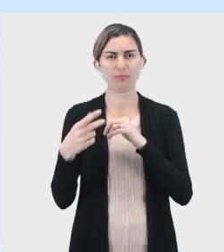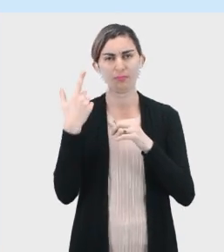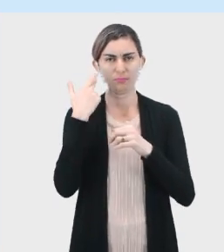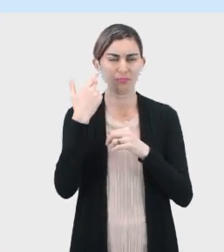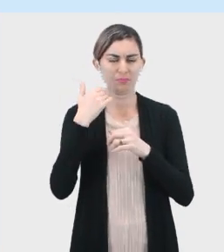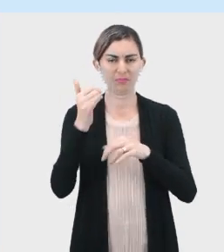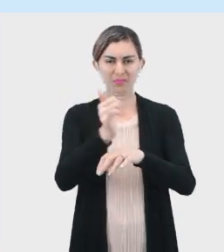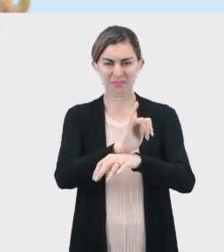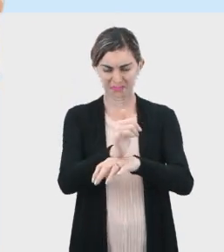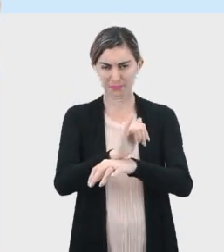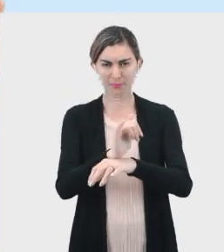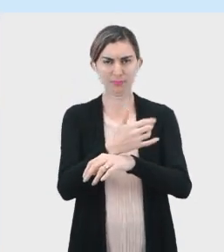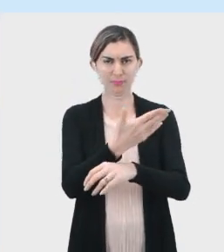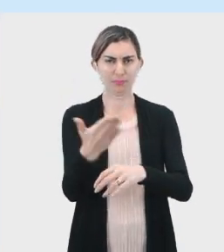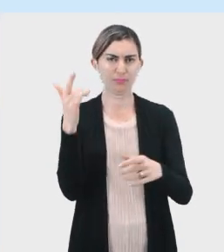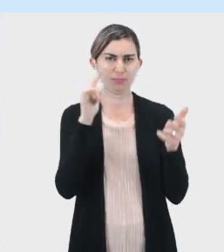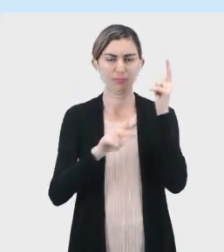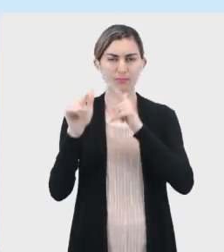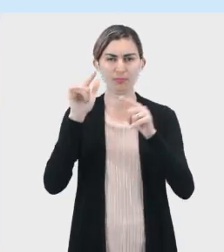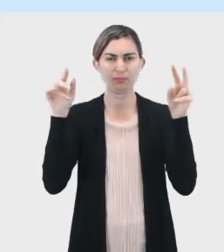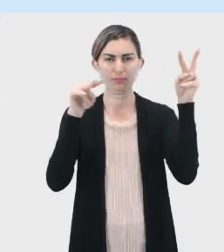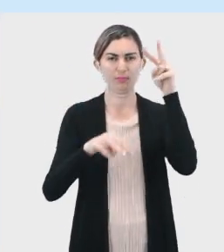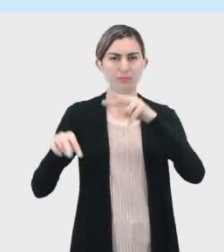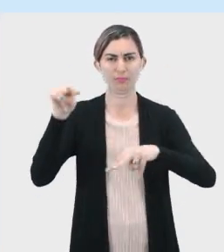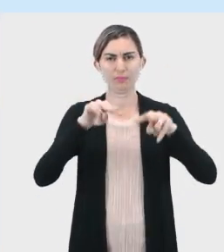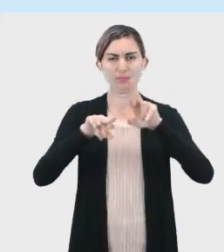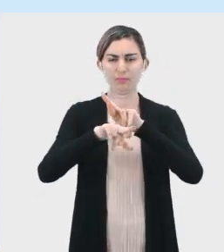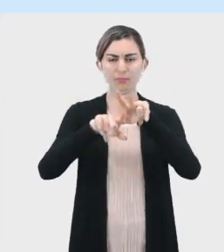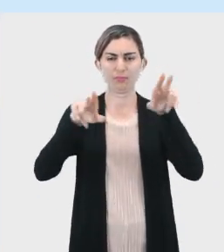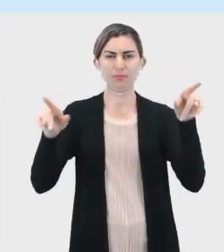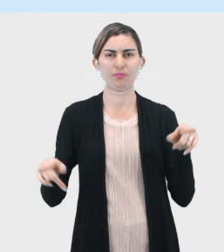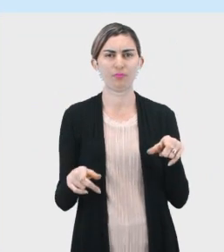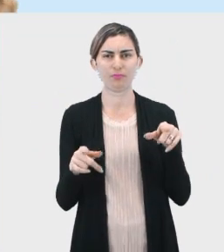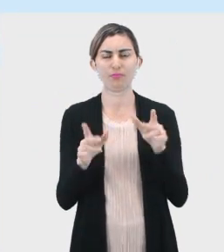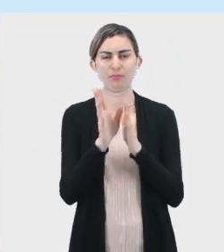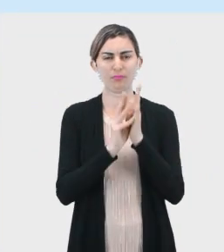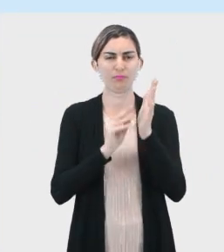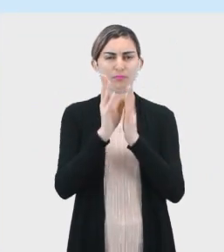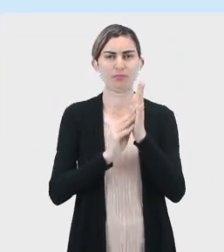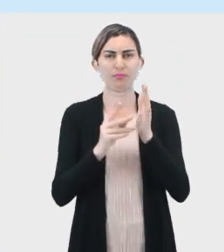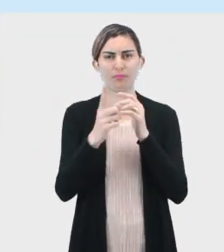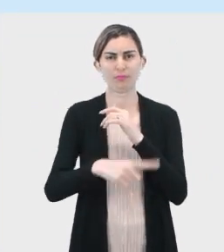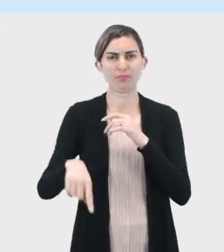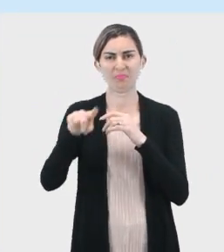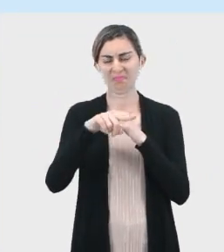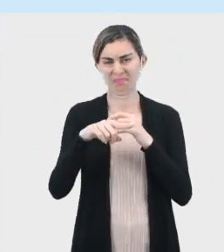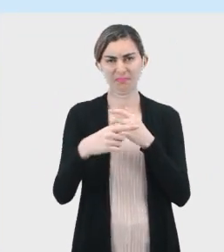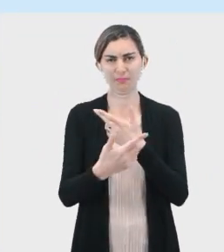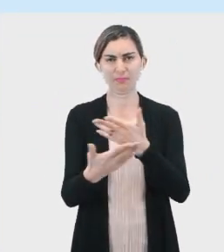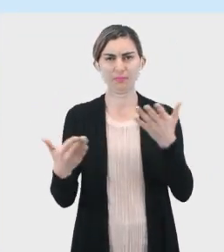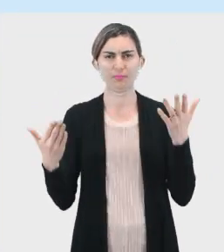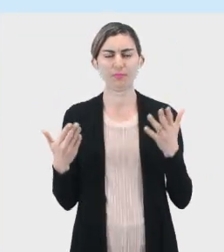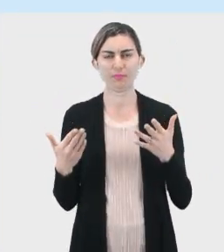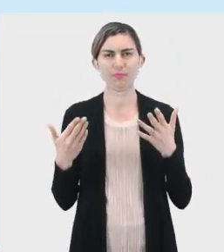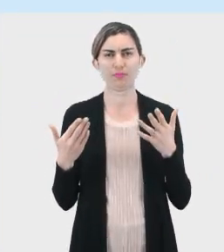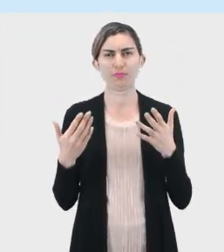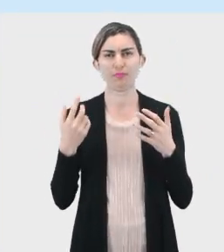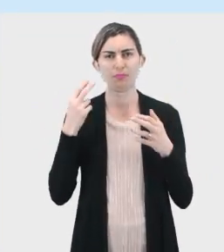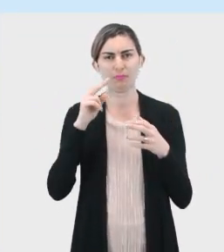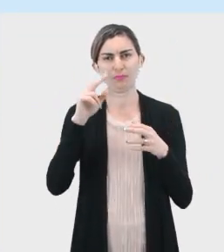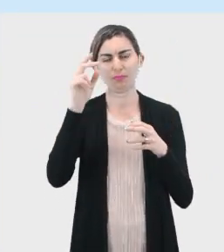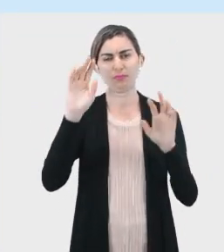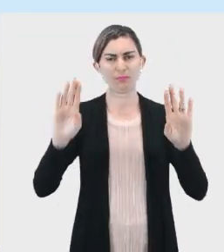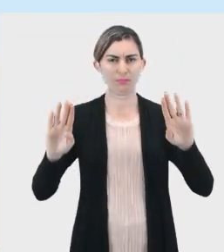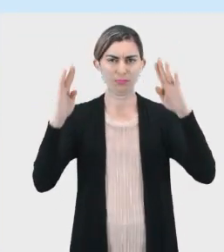evento anualmente. E no YouTube, você consegue ver várias compilações das edições do